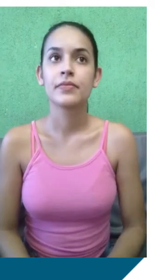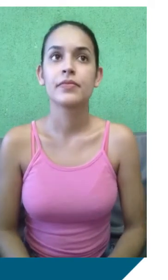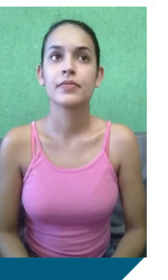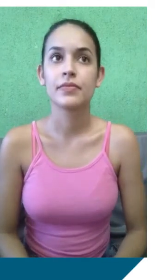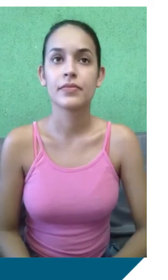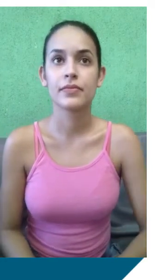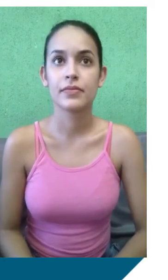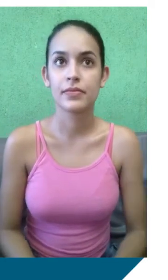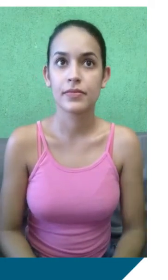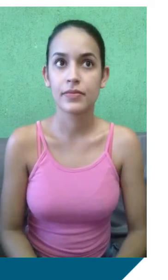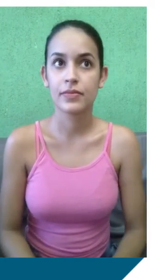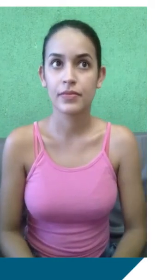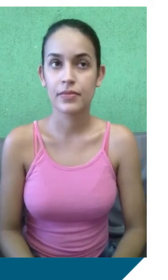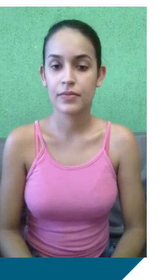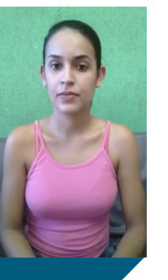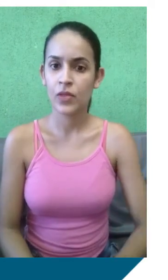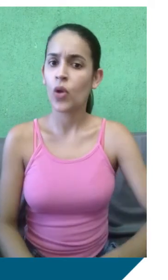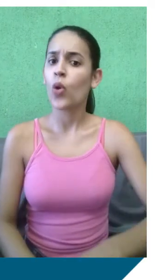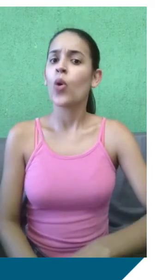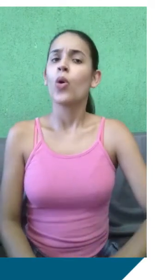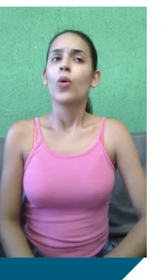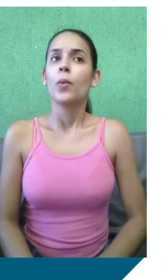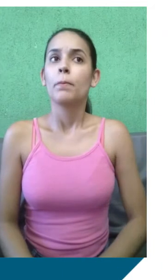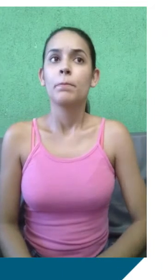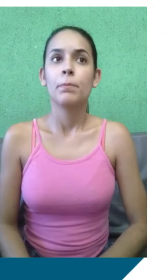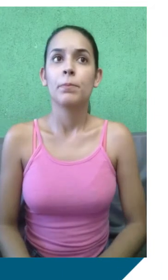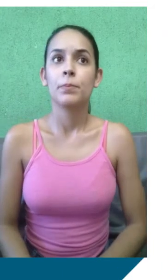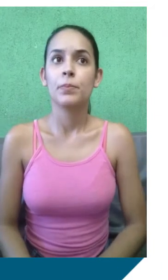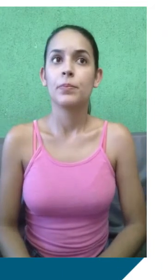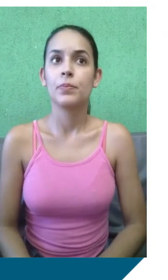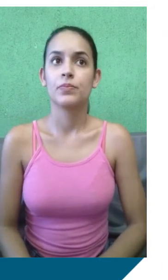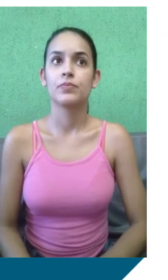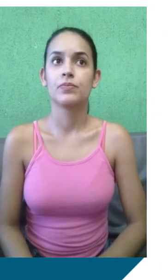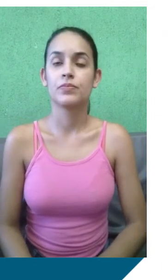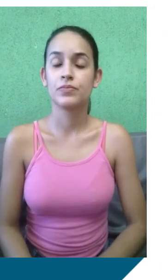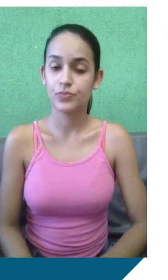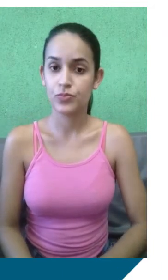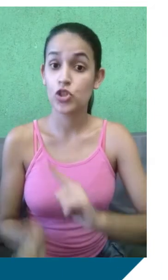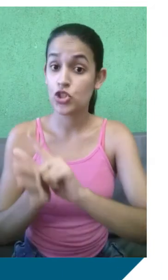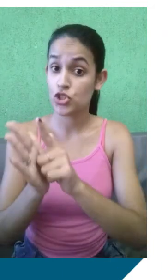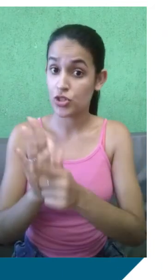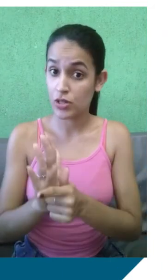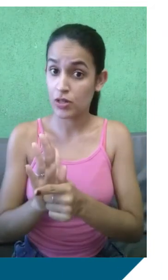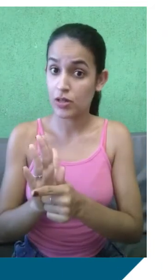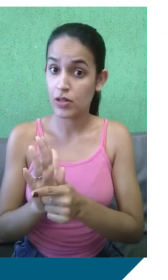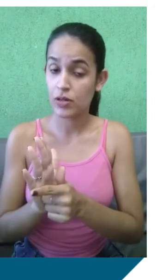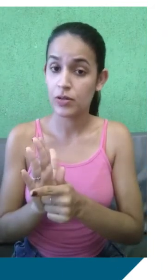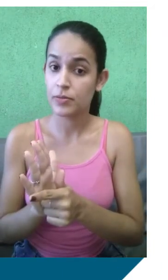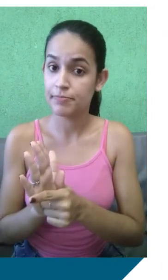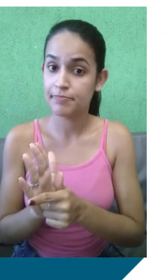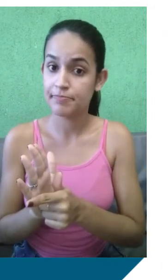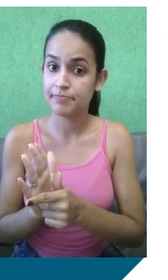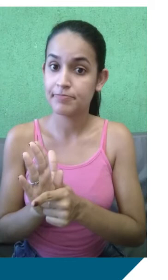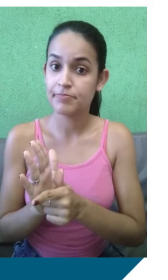marca. Assim, é de se esperar que a característica do gênero preservada no texto em questão se relacione com o